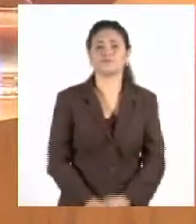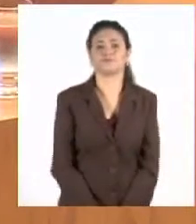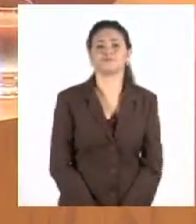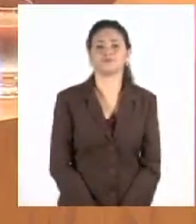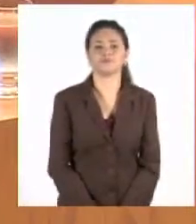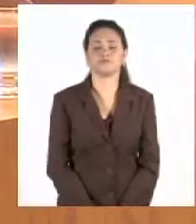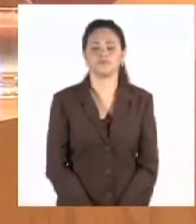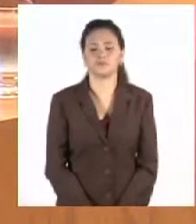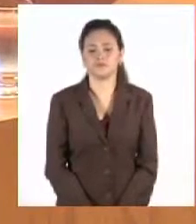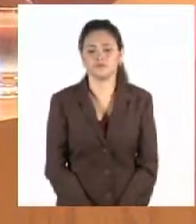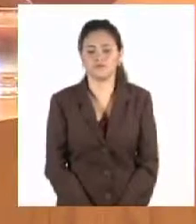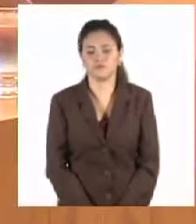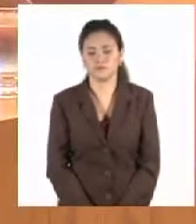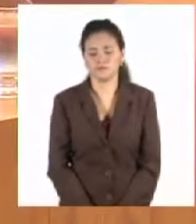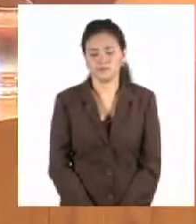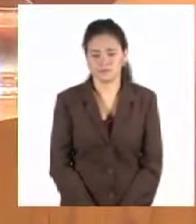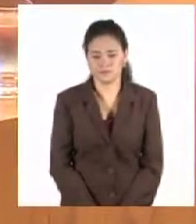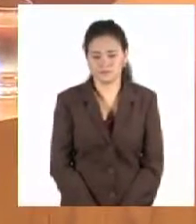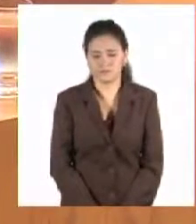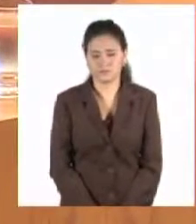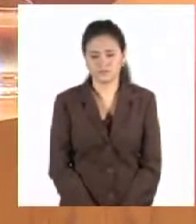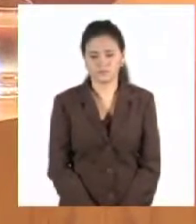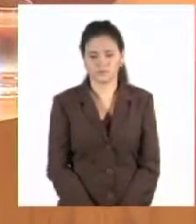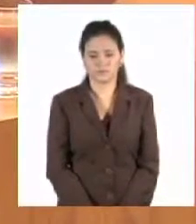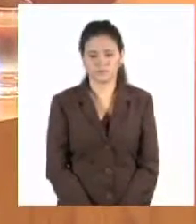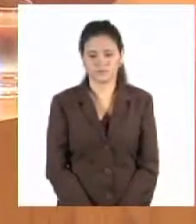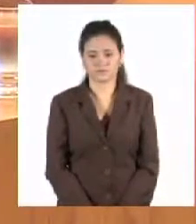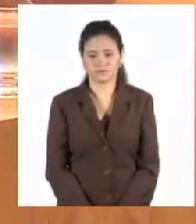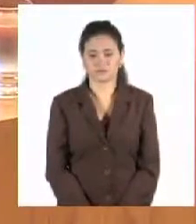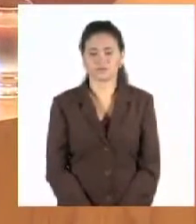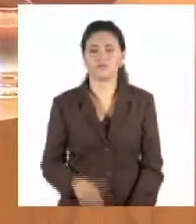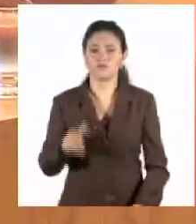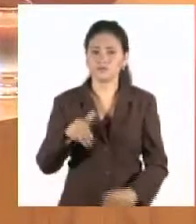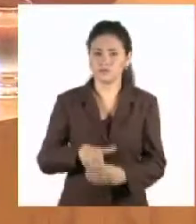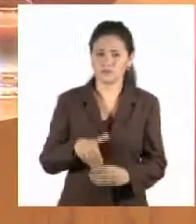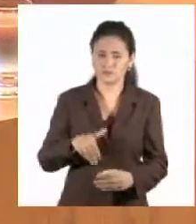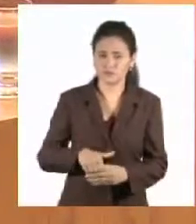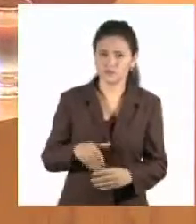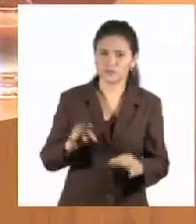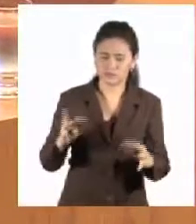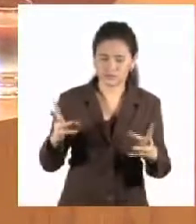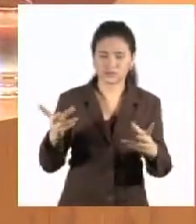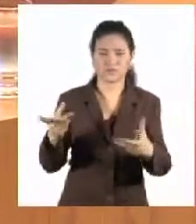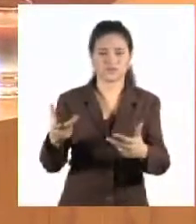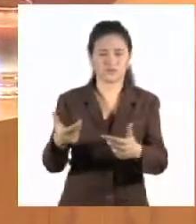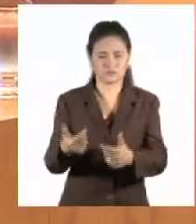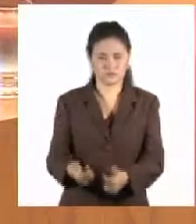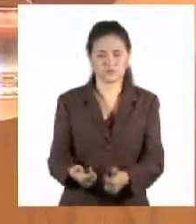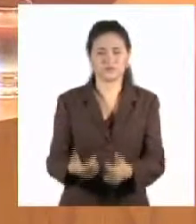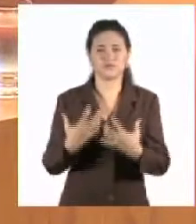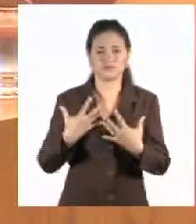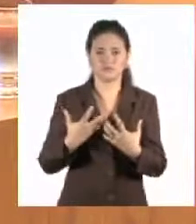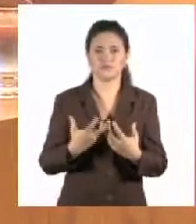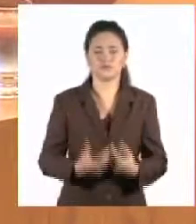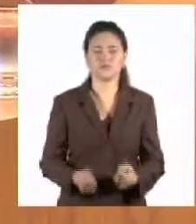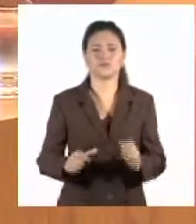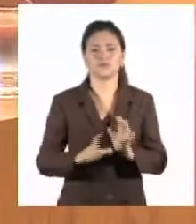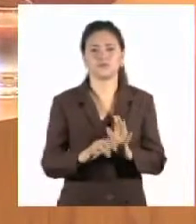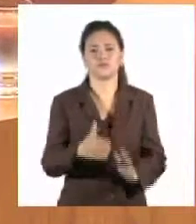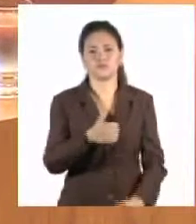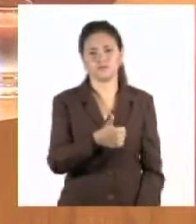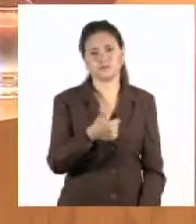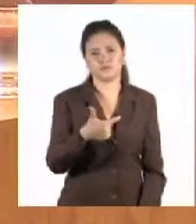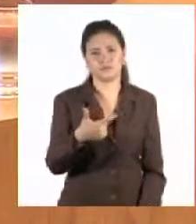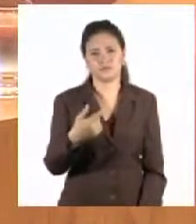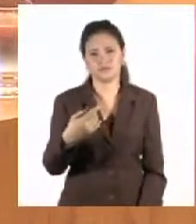nós acolhemos, né, e foi votado por unanimidade essa condição da aprovação da Lei 124, de